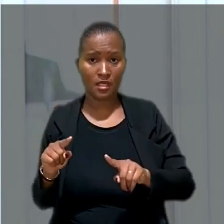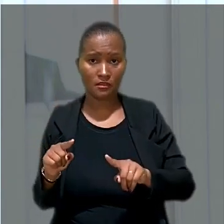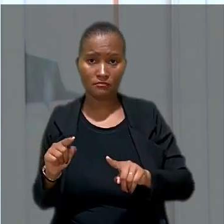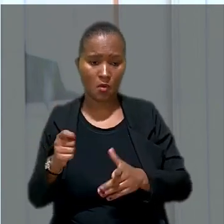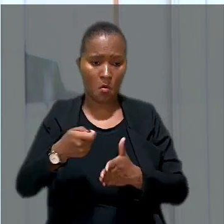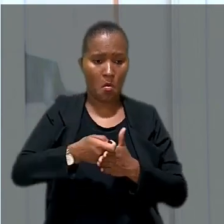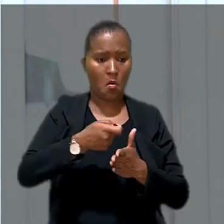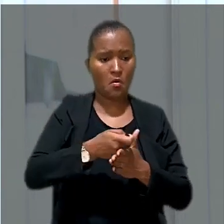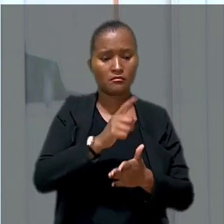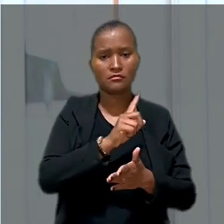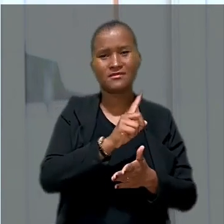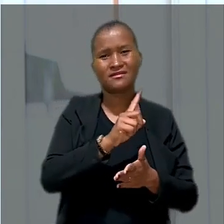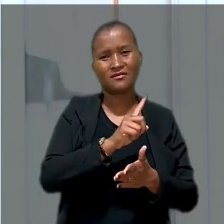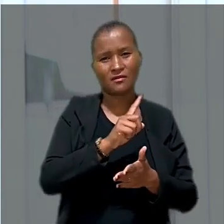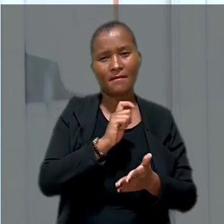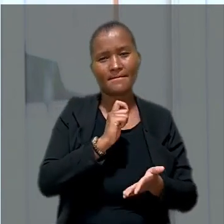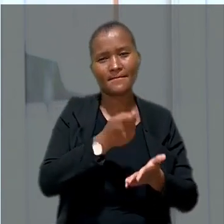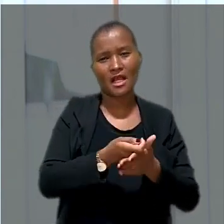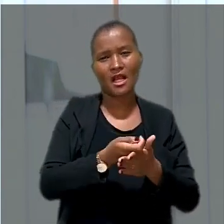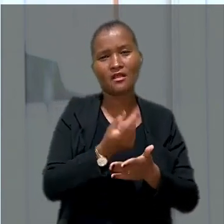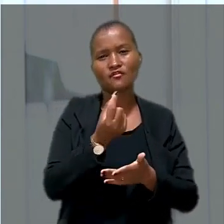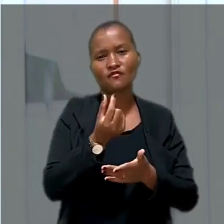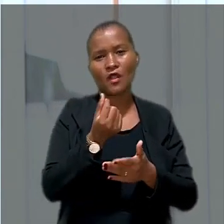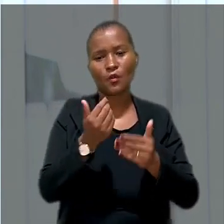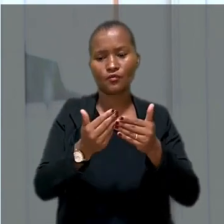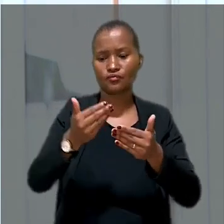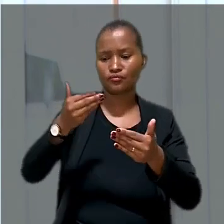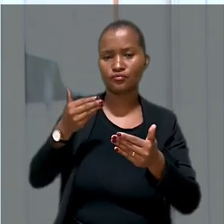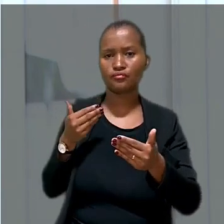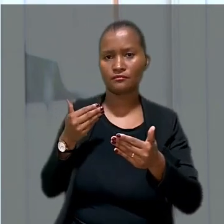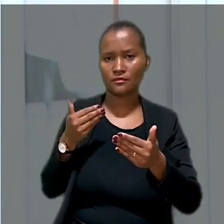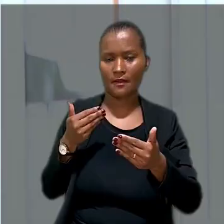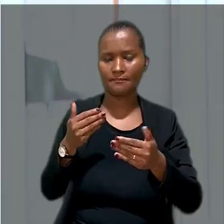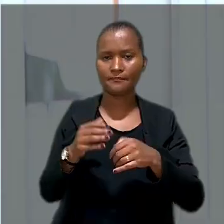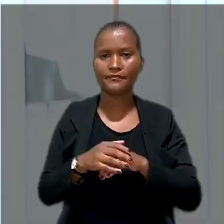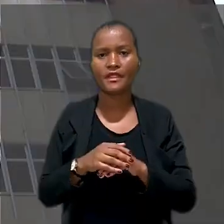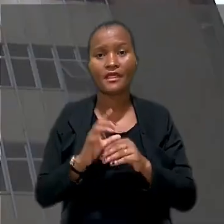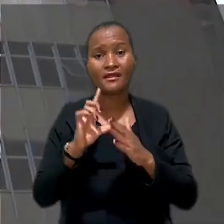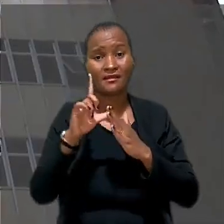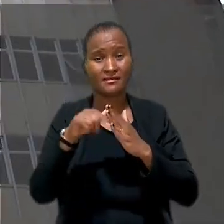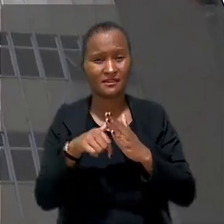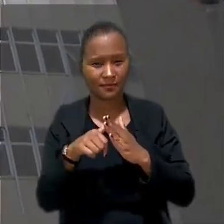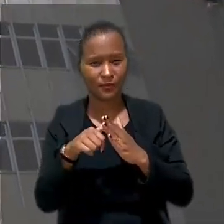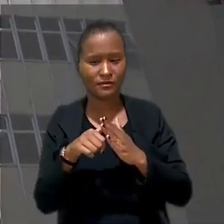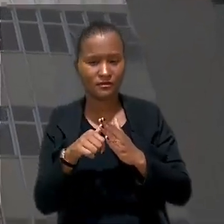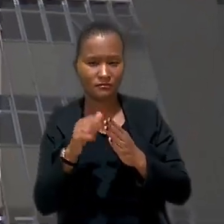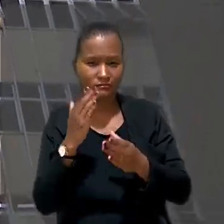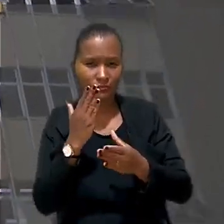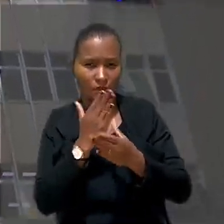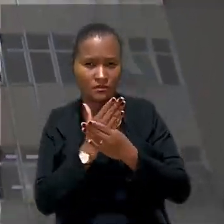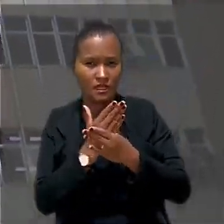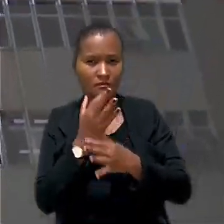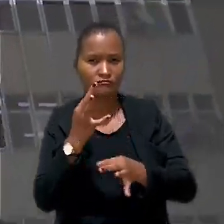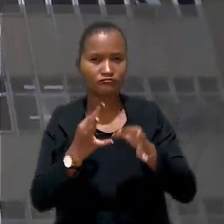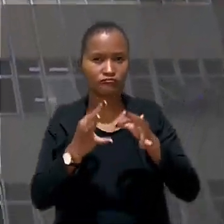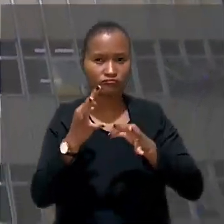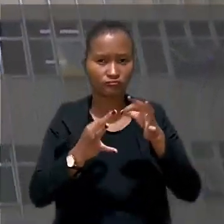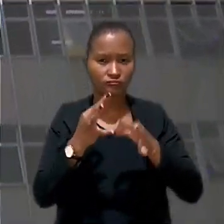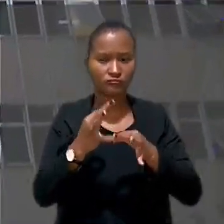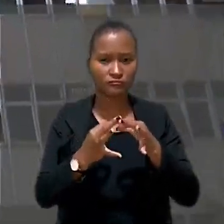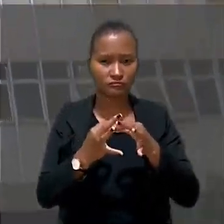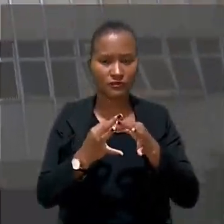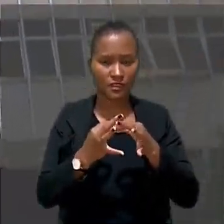empresa da obrigação de pagar os valores reivindicados anteriormente. Após o trânsito em julgado da